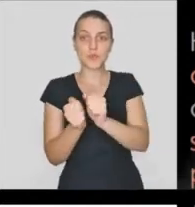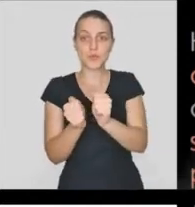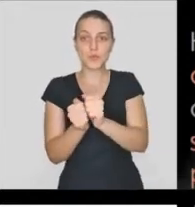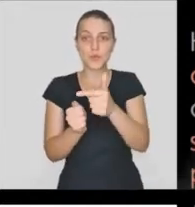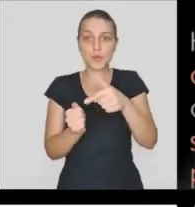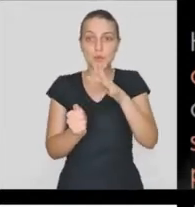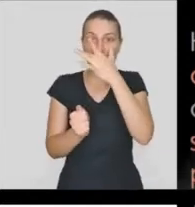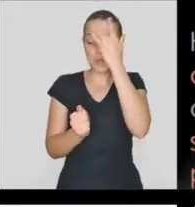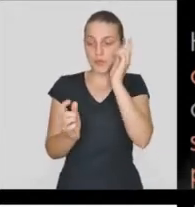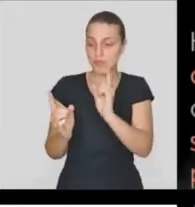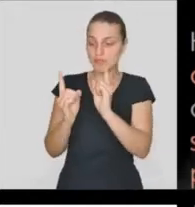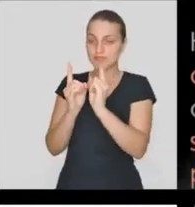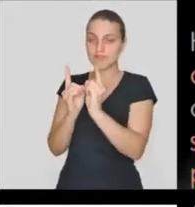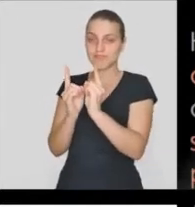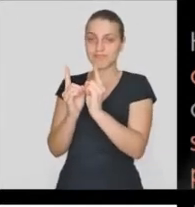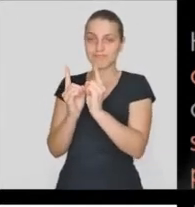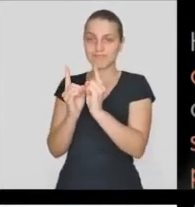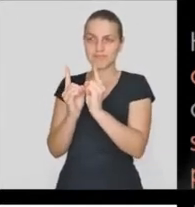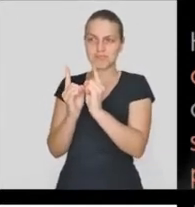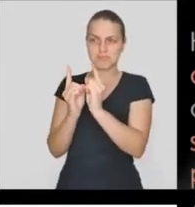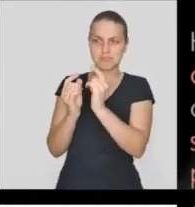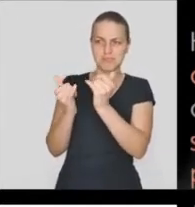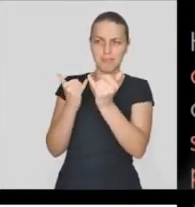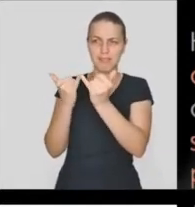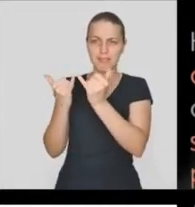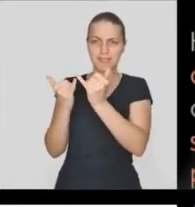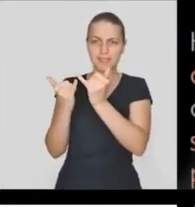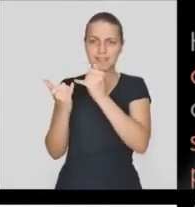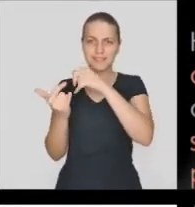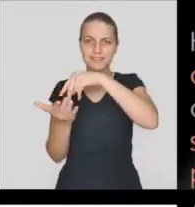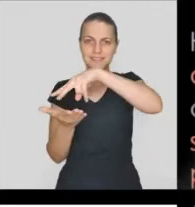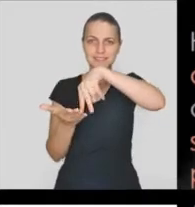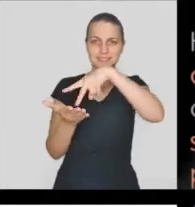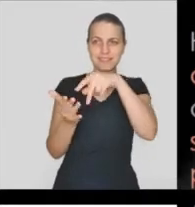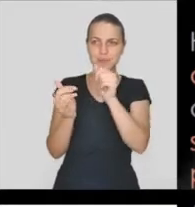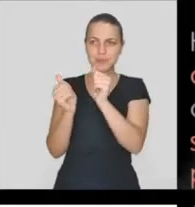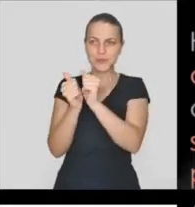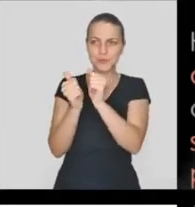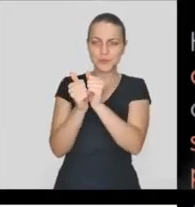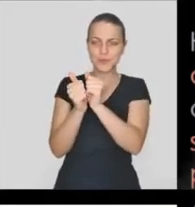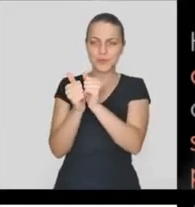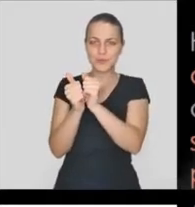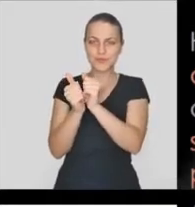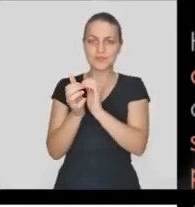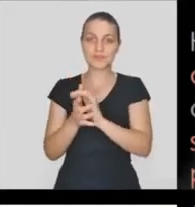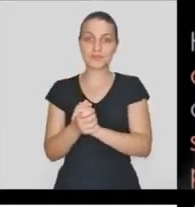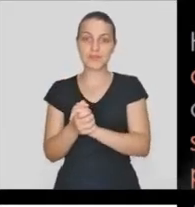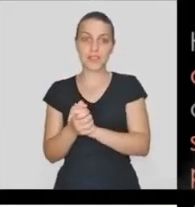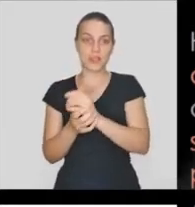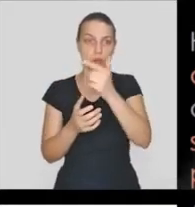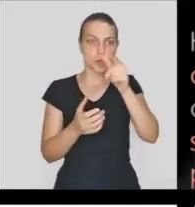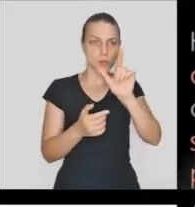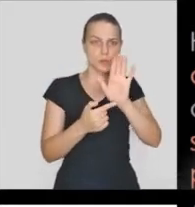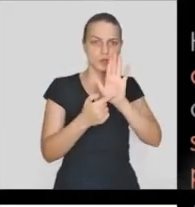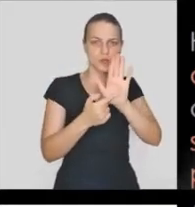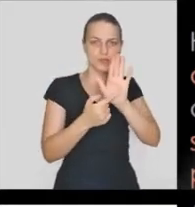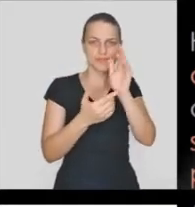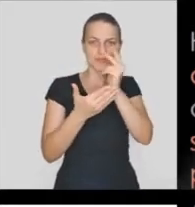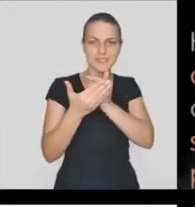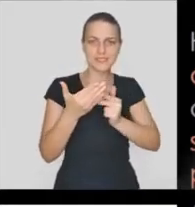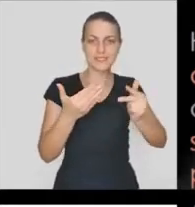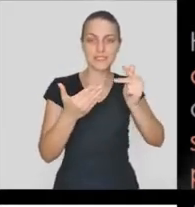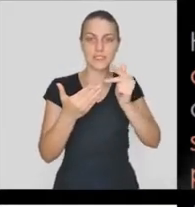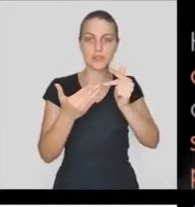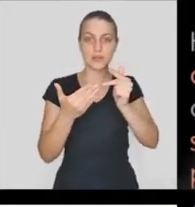pessoa na frente dela, que parece estar dançando junto. Depois, na outra oval, nós temos uma dança circular